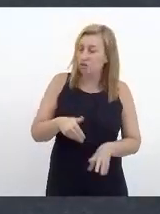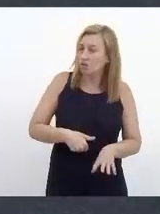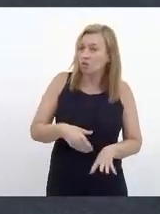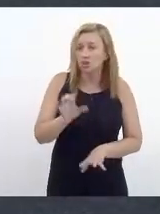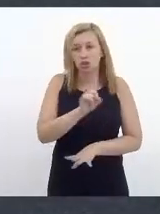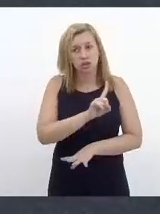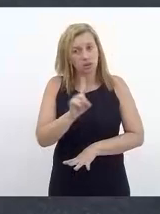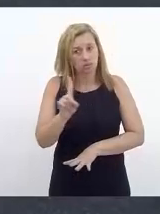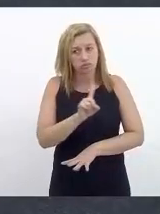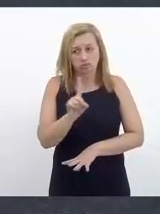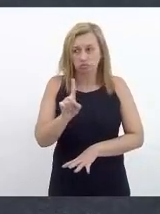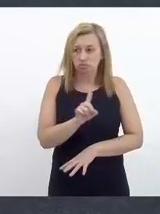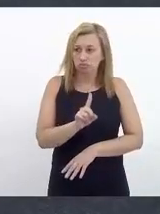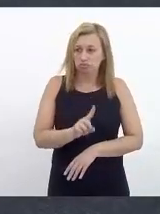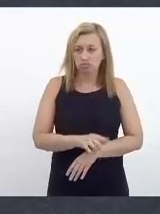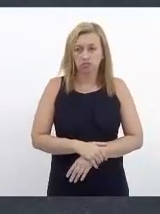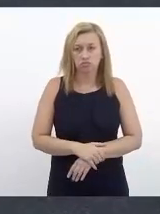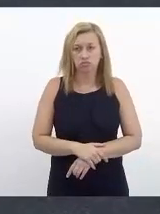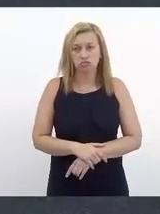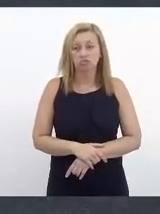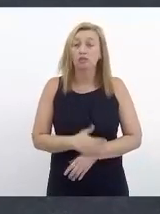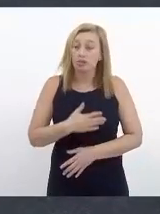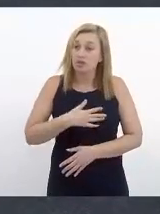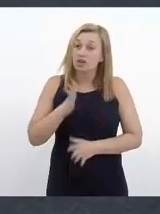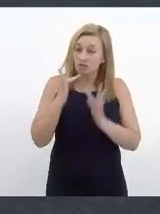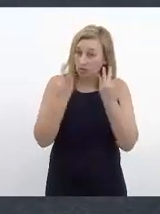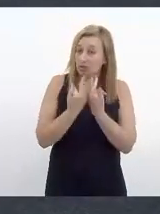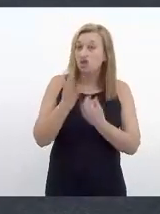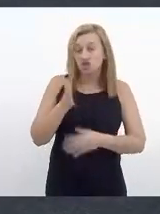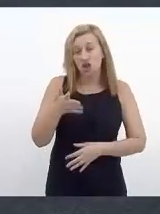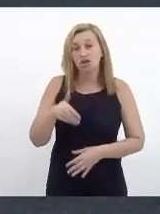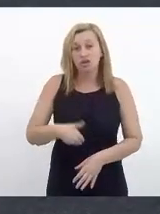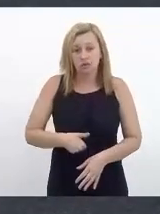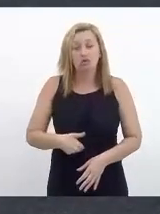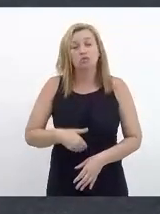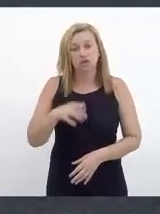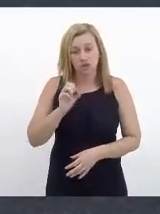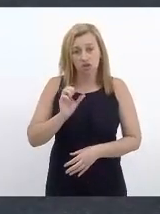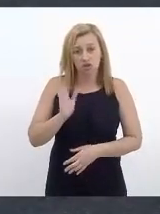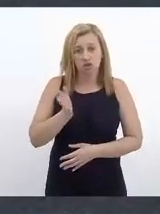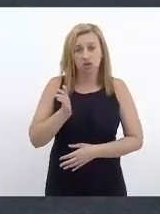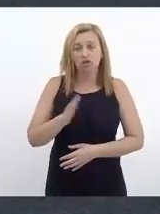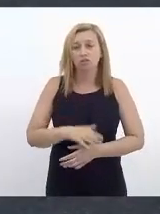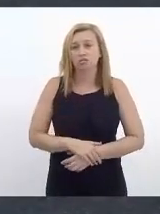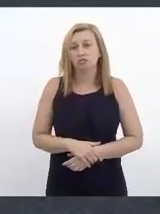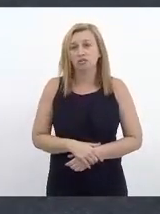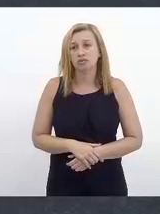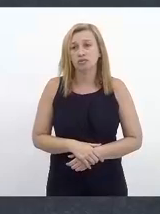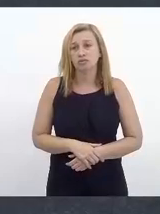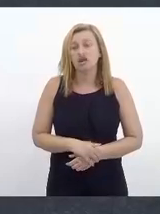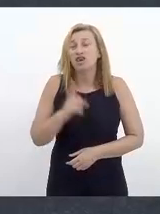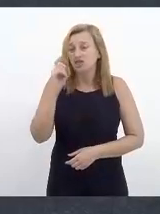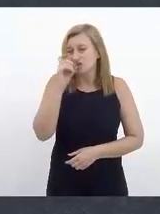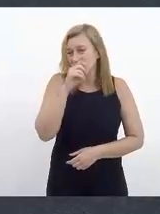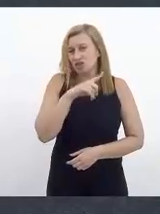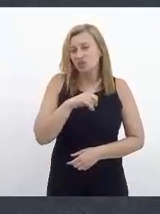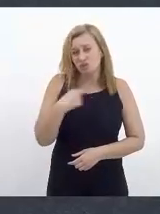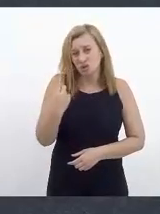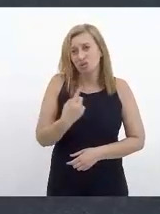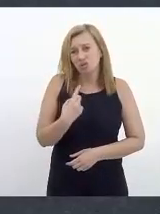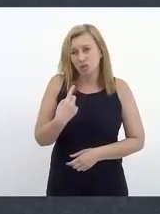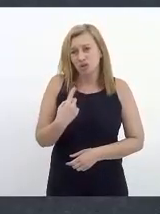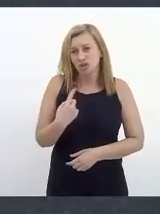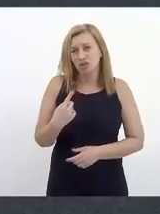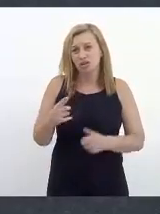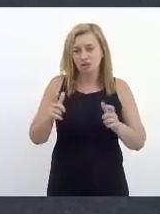mas nunca passei fome. Mas minha família já passou fome, né? E é difícil para nós estarmos